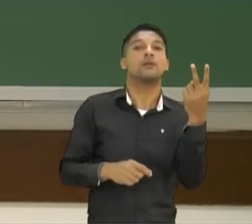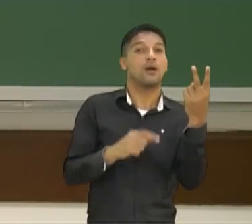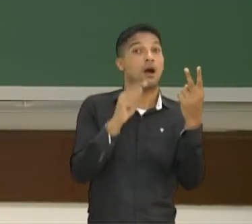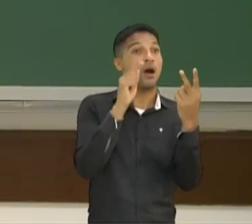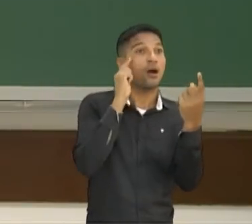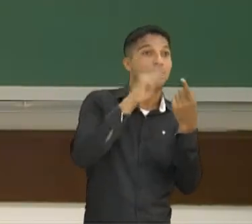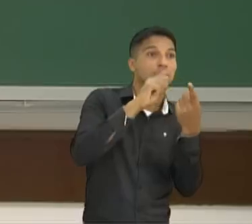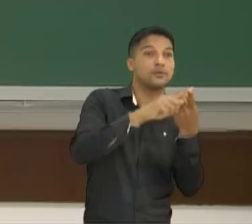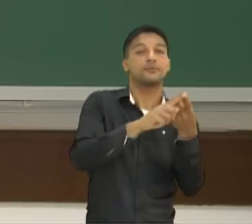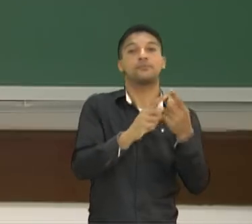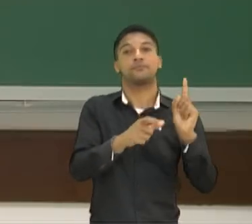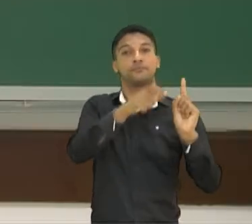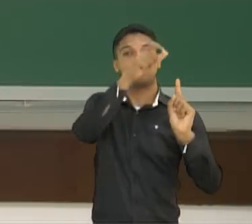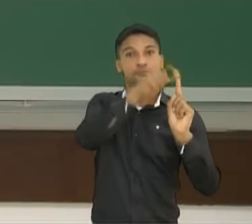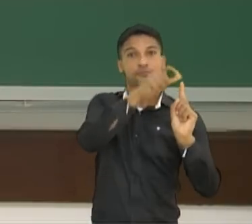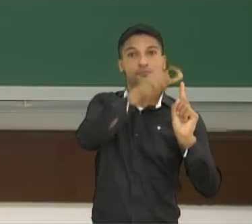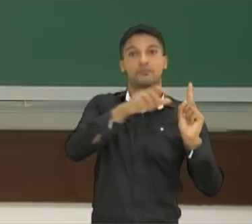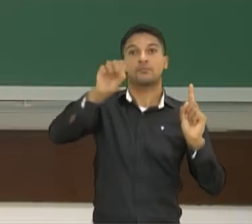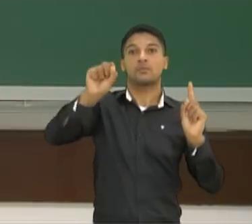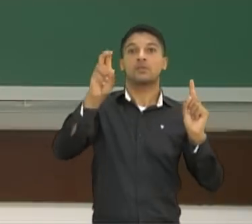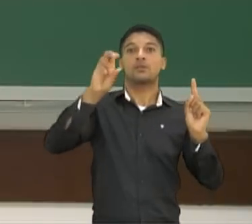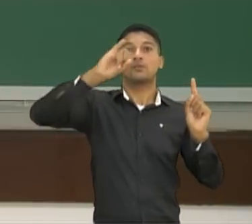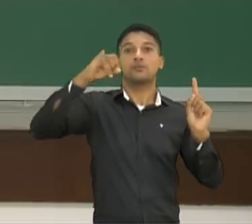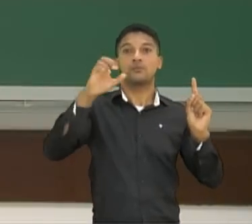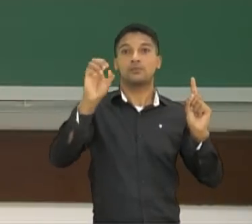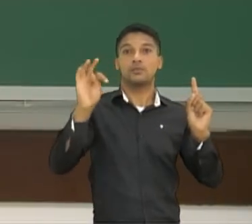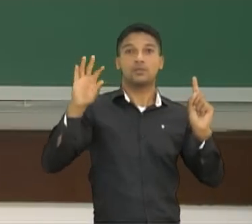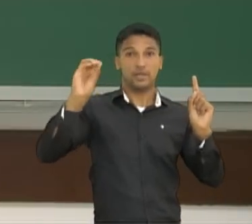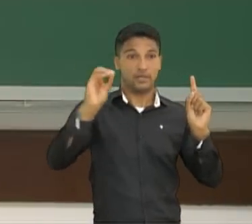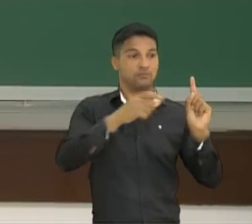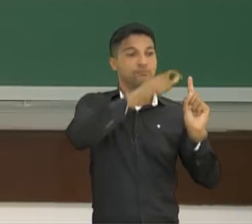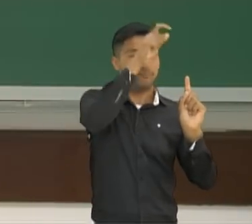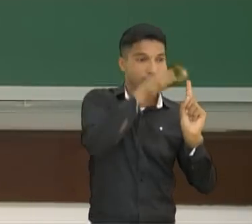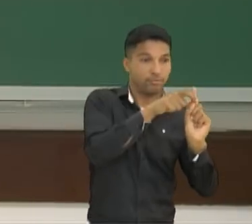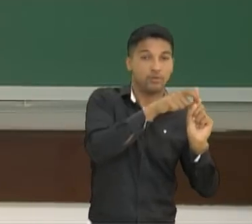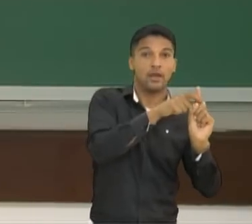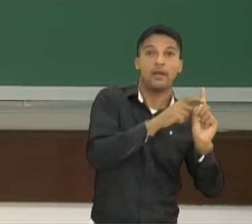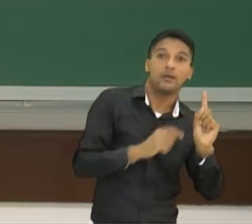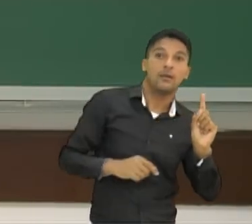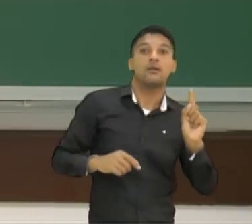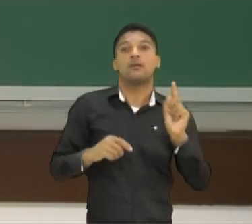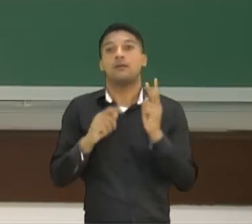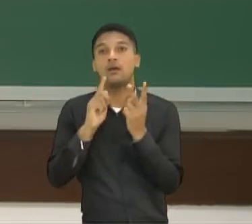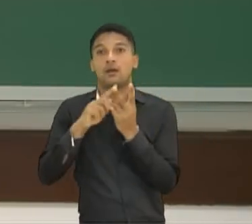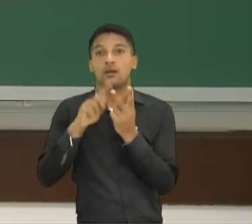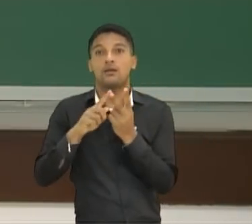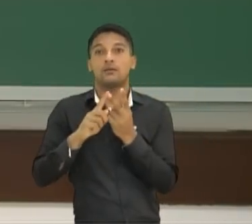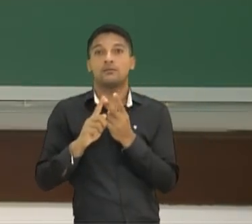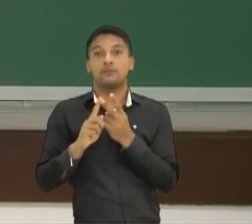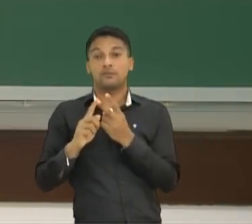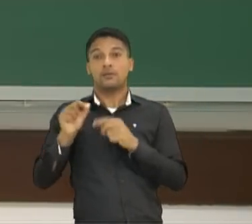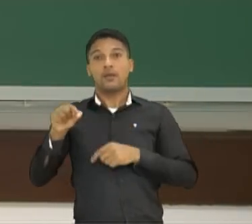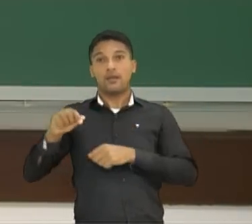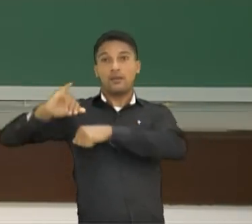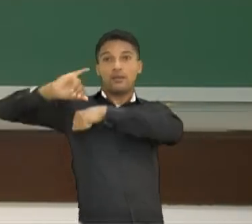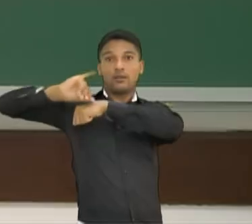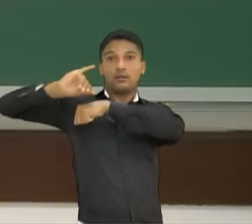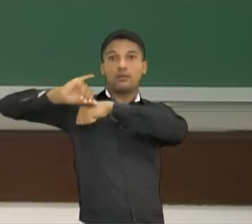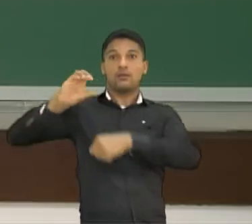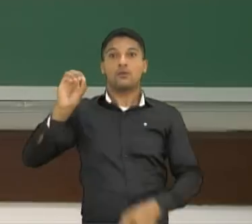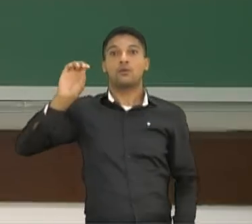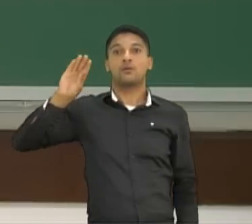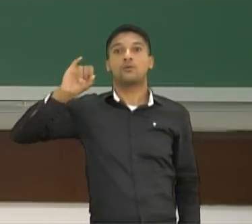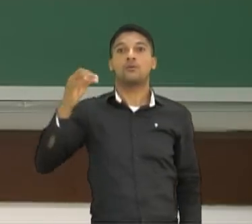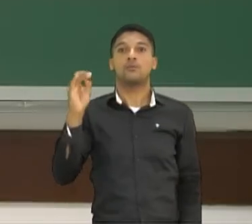objeto. Tá? E a teoria do conhecimento, ela vai estudar quais são as formas